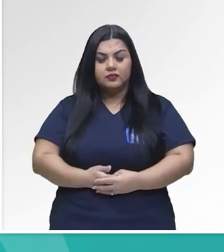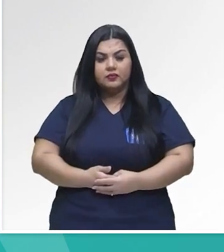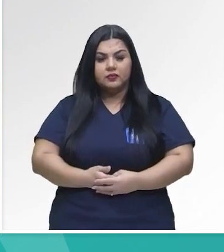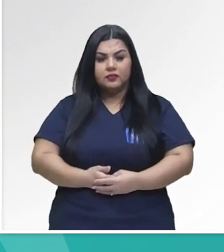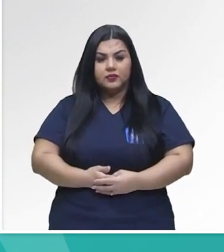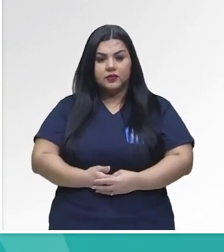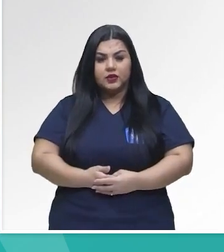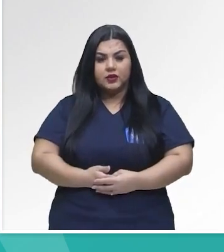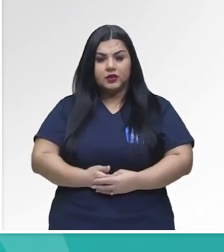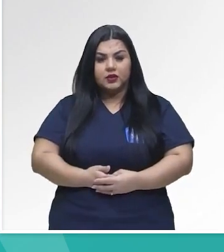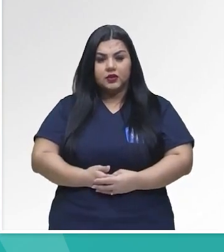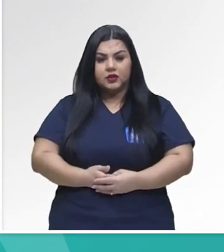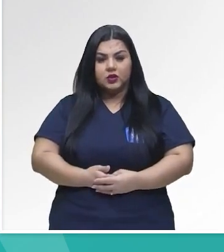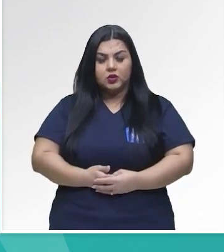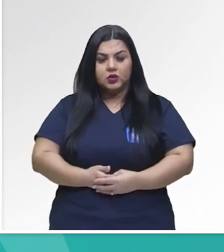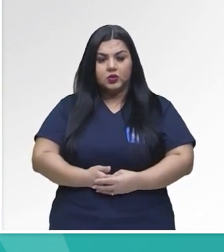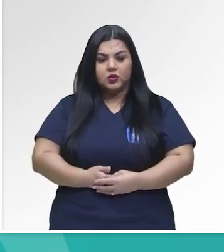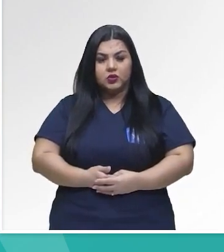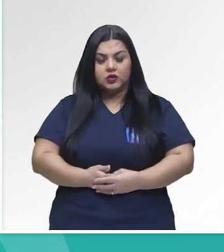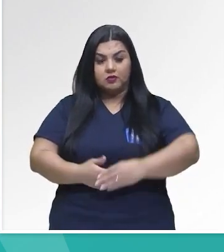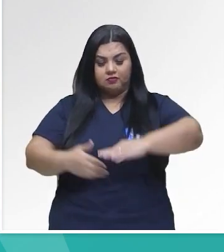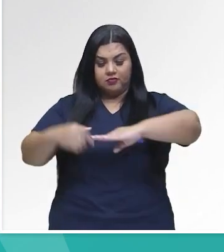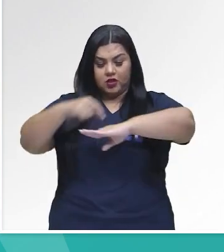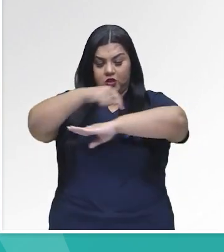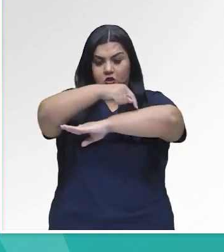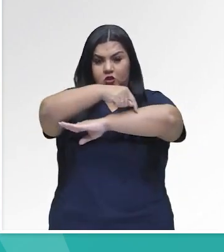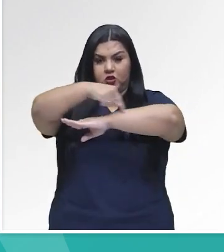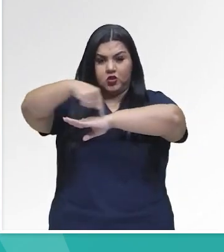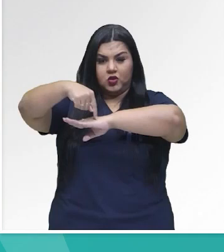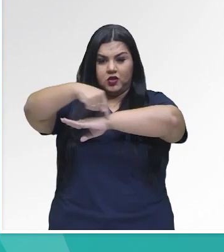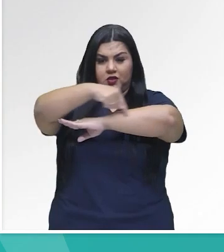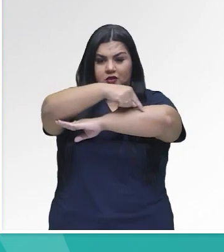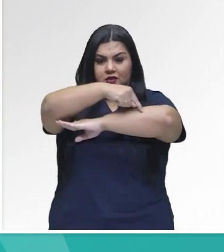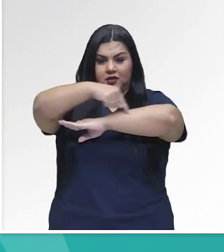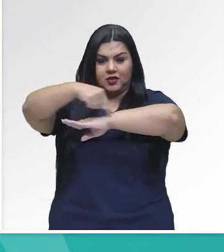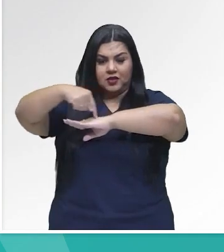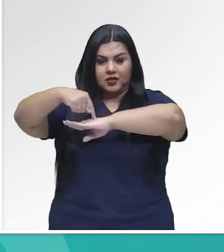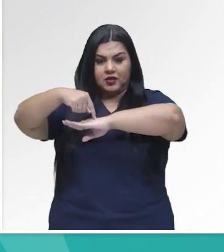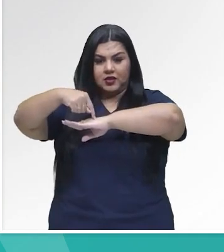parte inferior nós temos